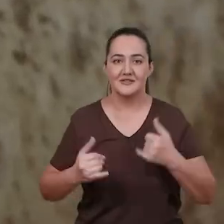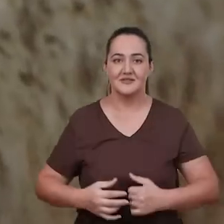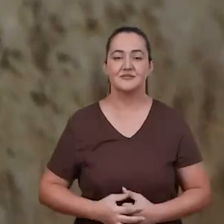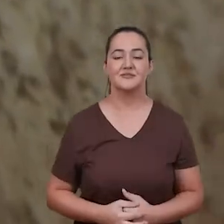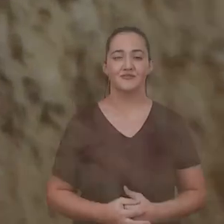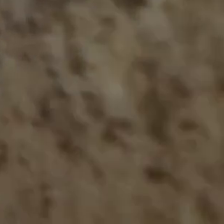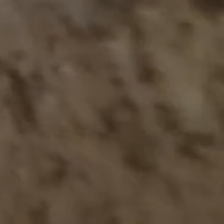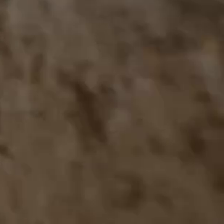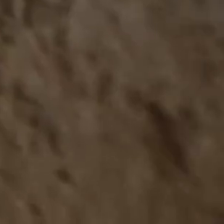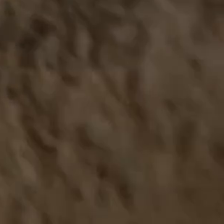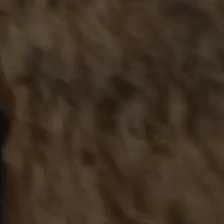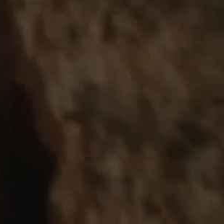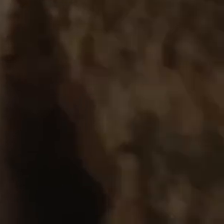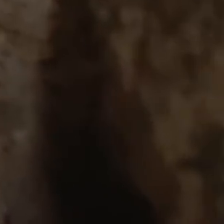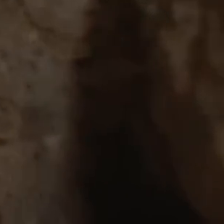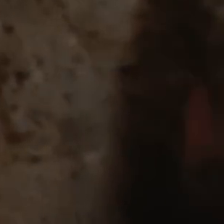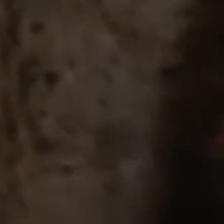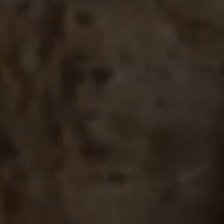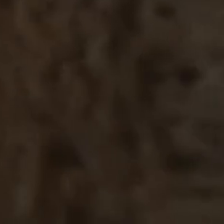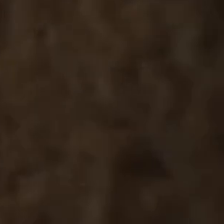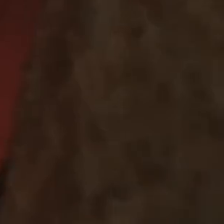noção.